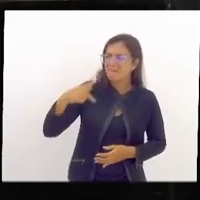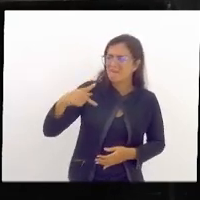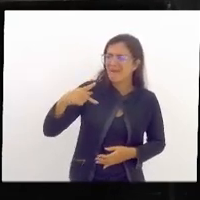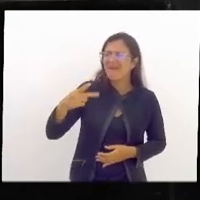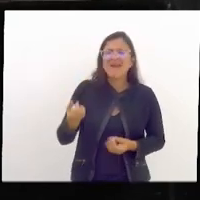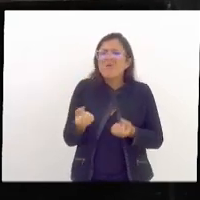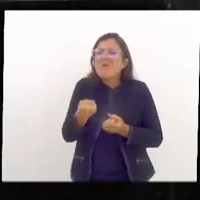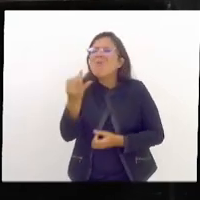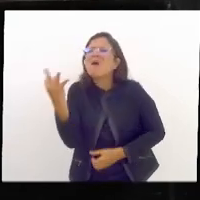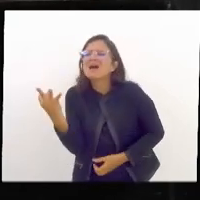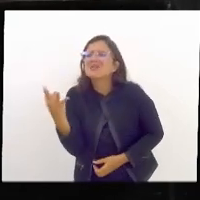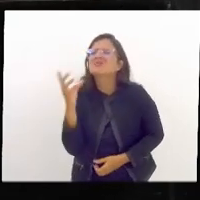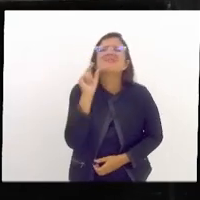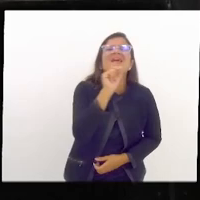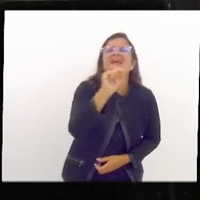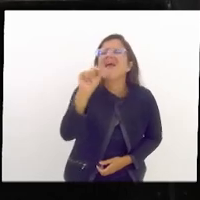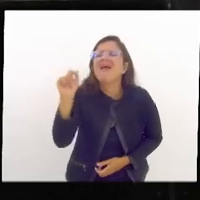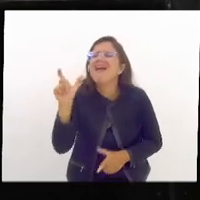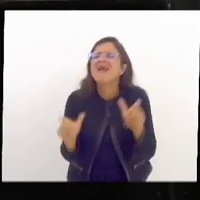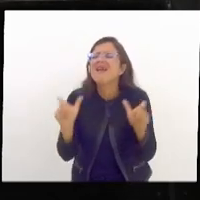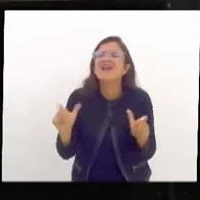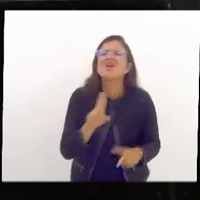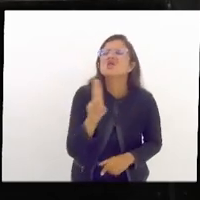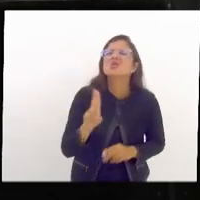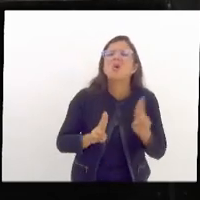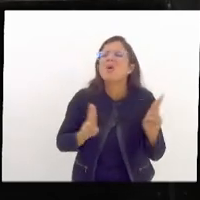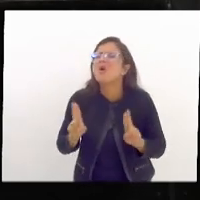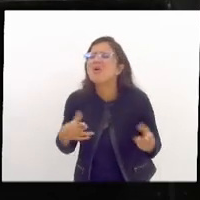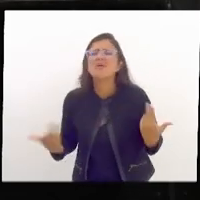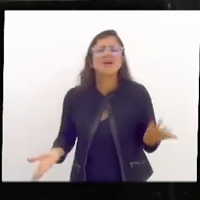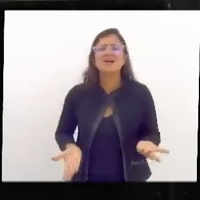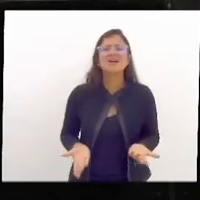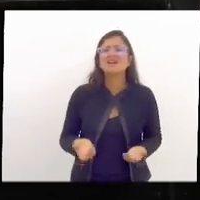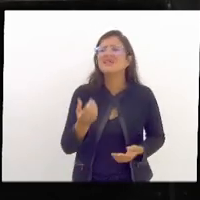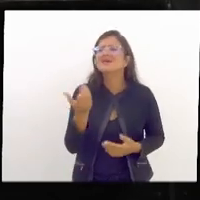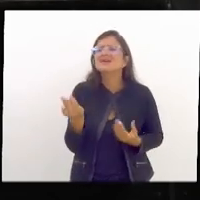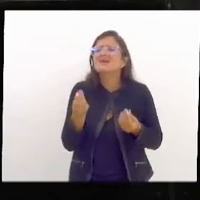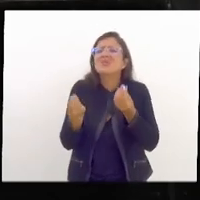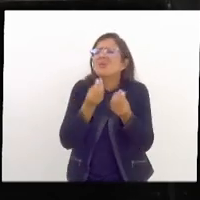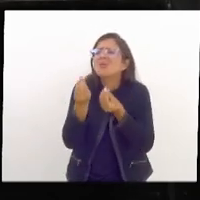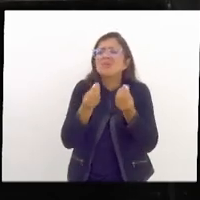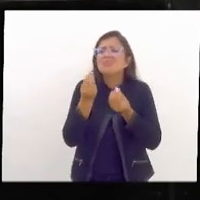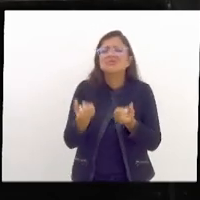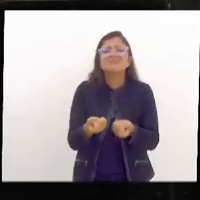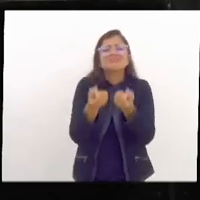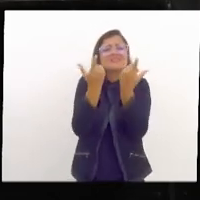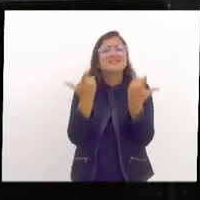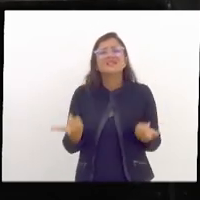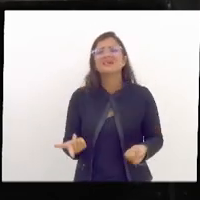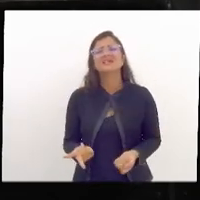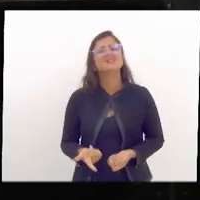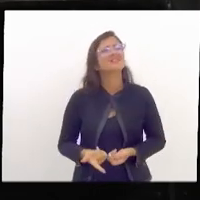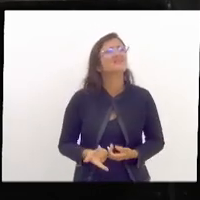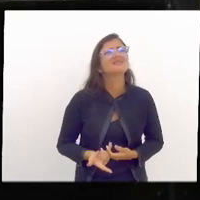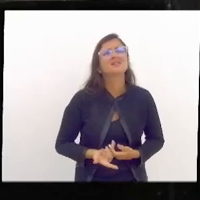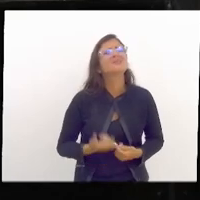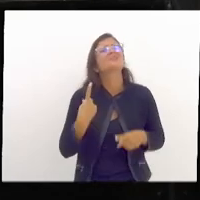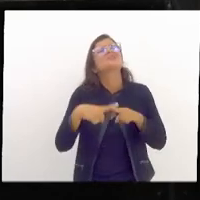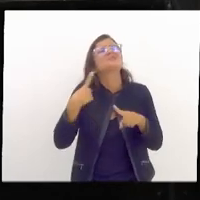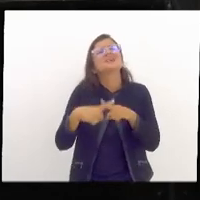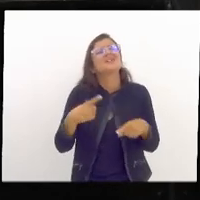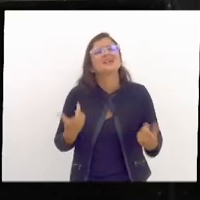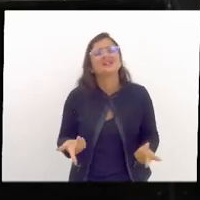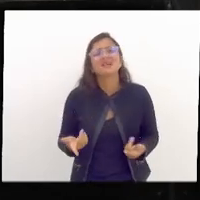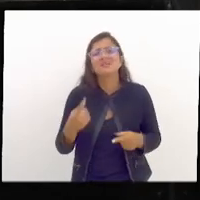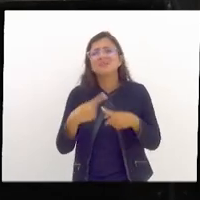deputados? Quantos são esses deputados? Qual o valor disso? Qual o critério básico para que a gente estabeleça isso, né?